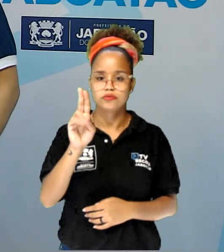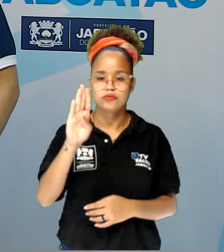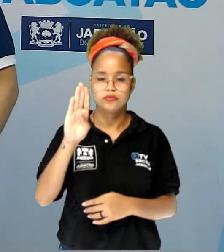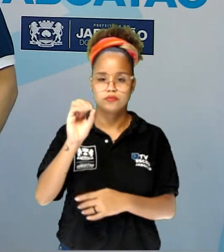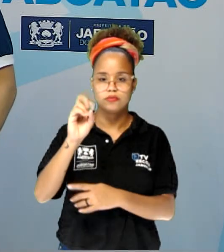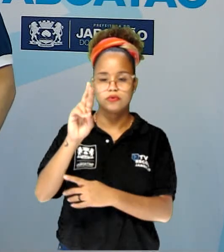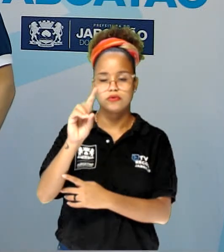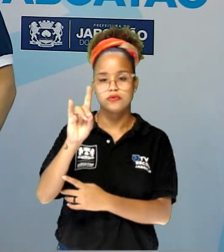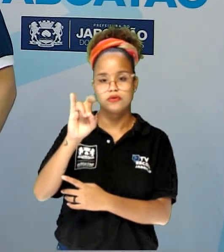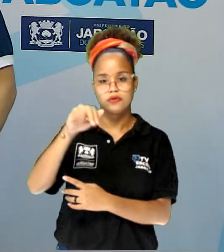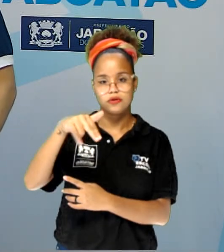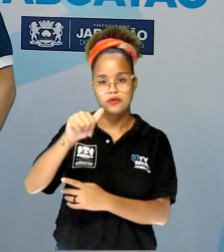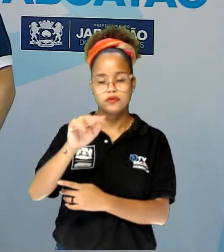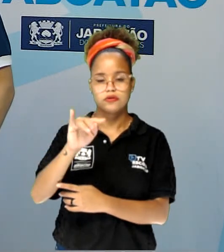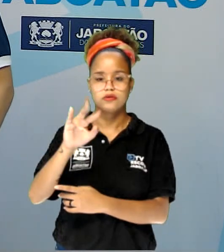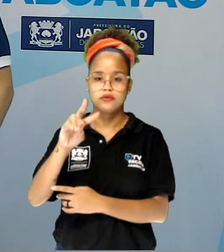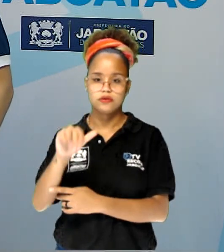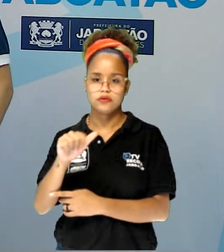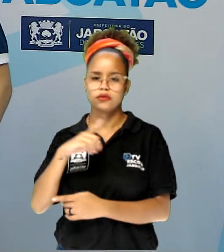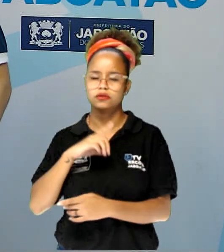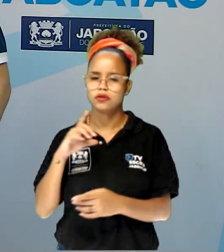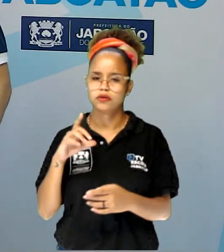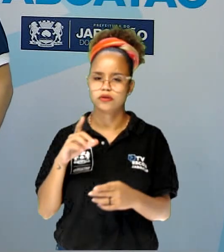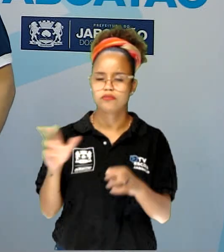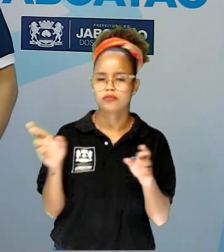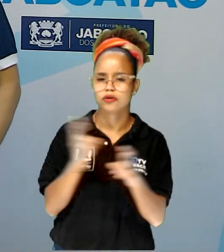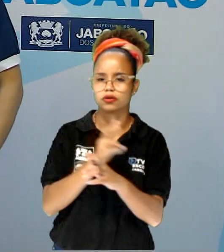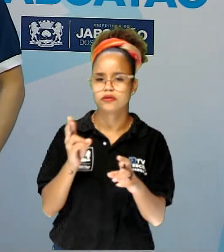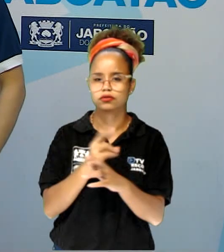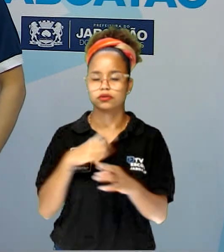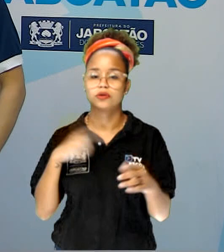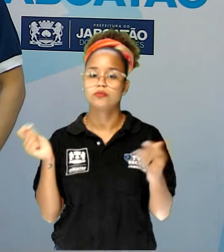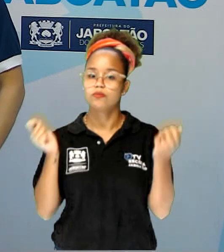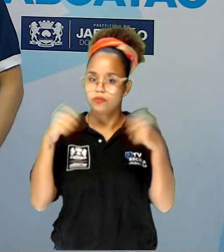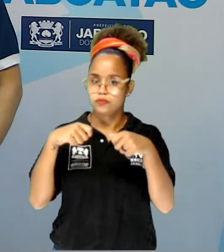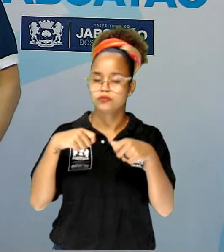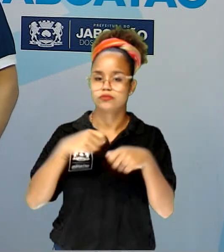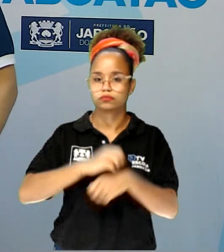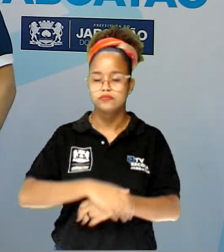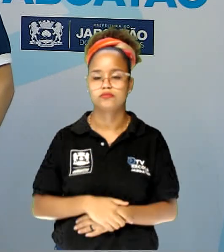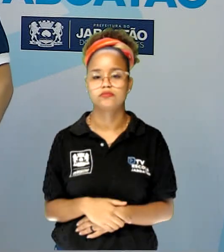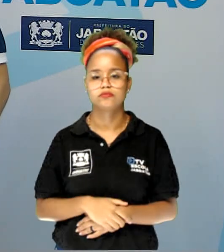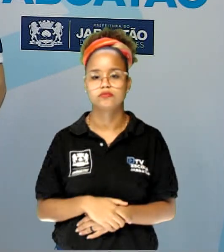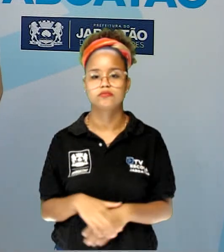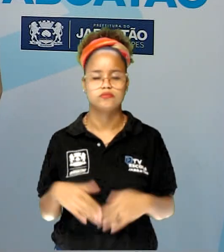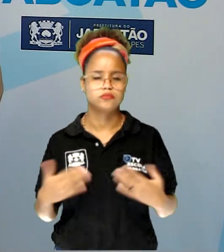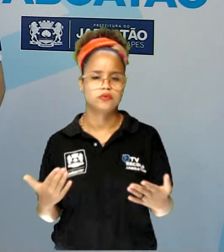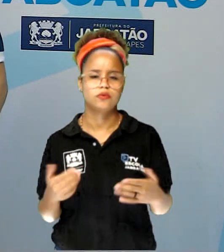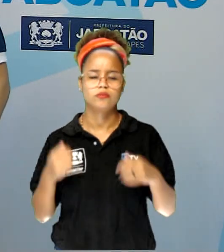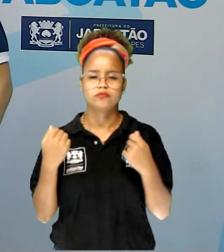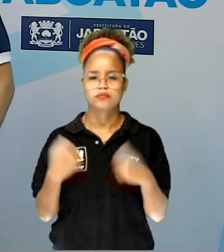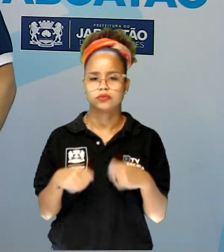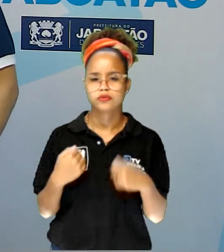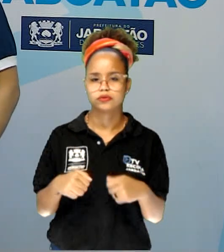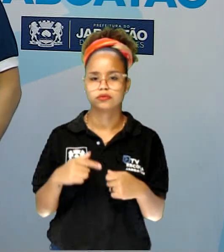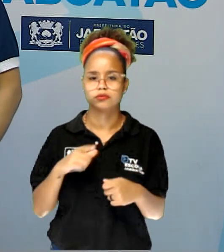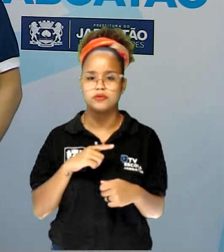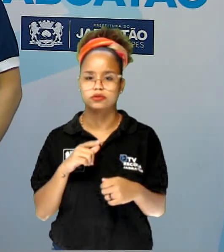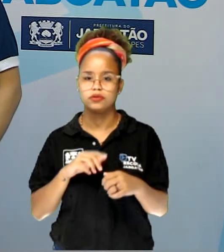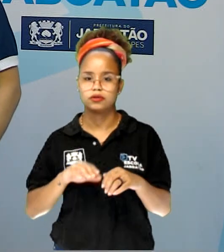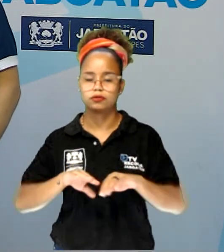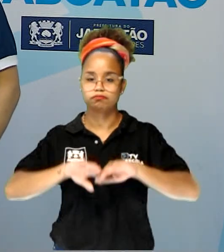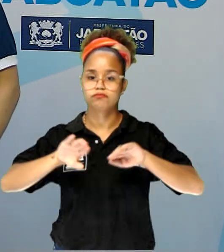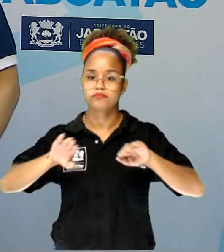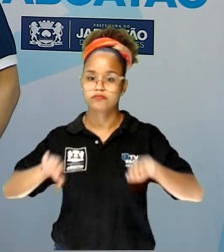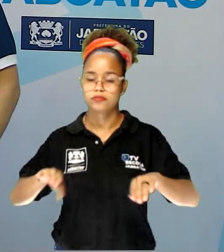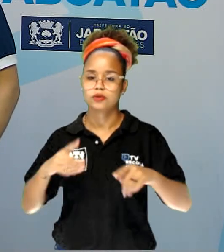para a gente aí uma relação de possibilidade, né? Ou seja, ela precisa estar isolada, porque é